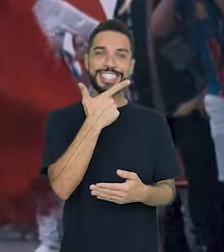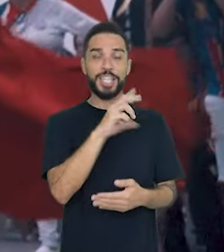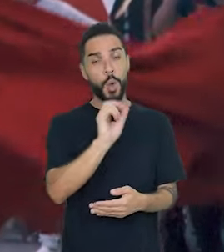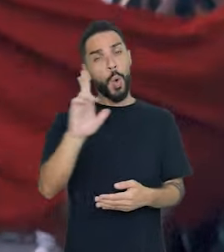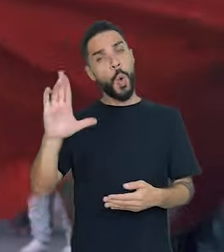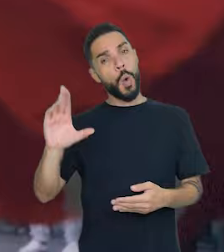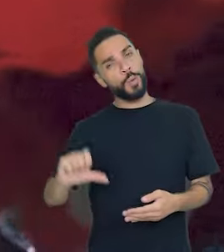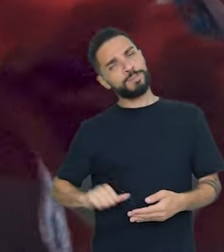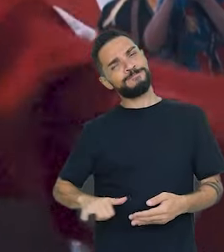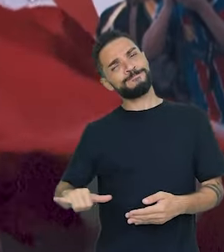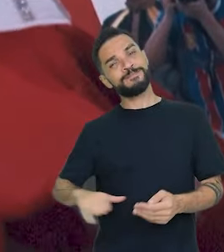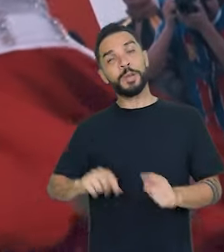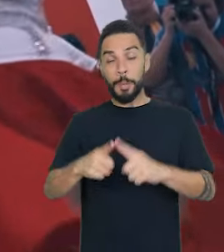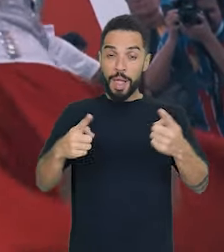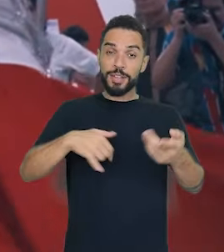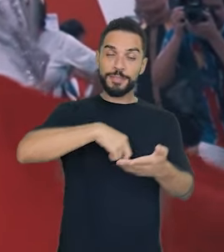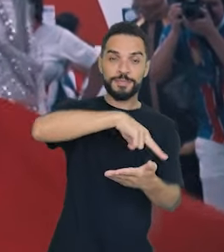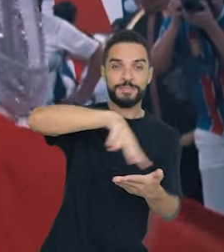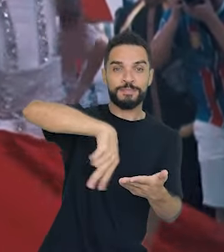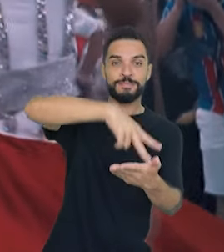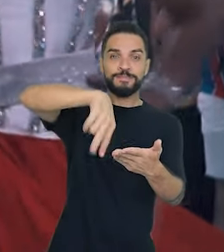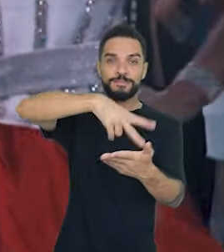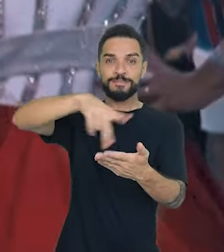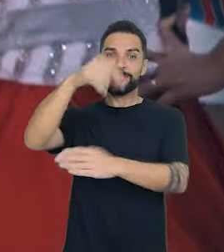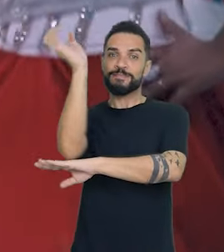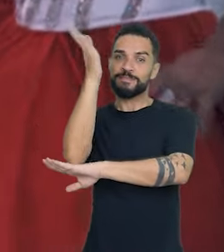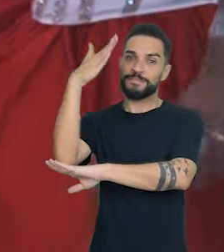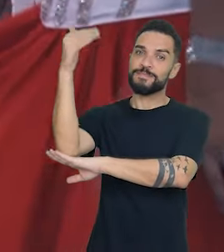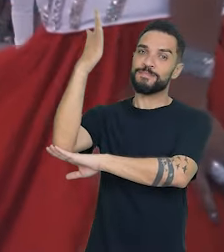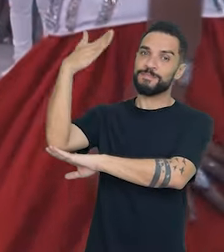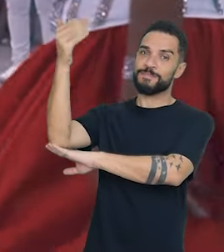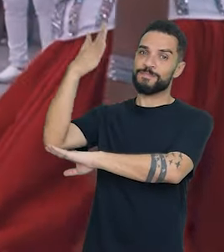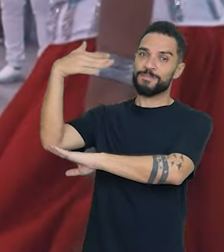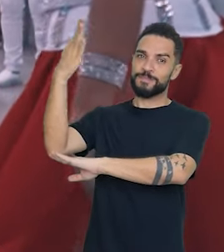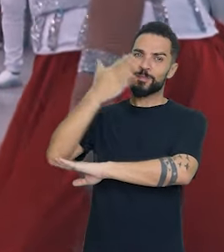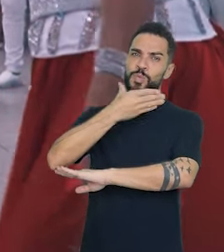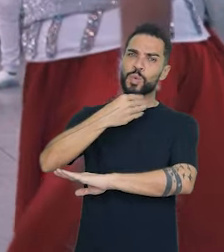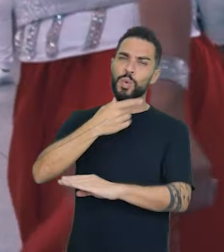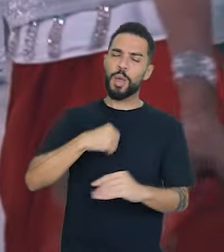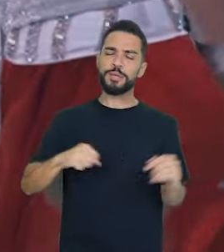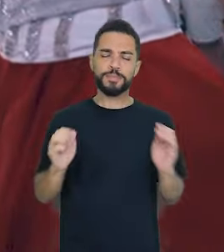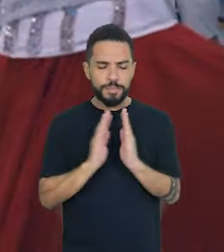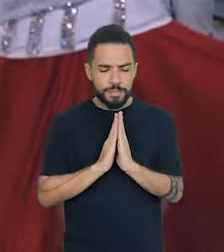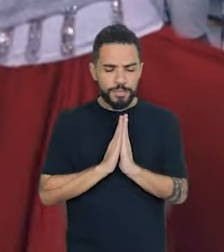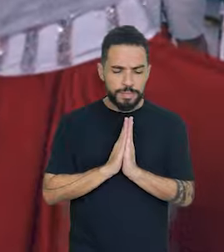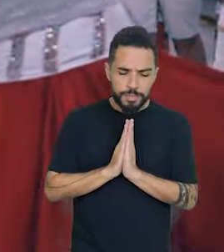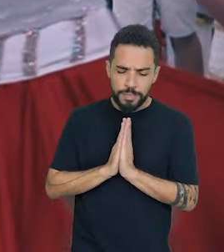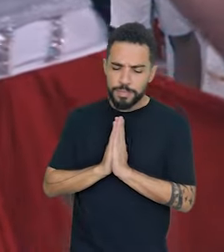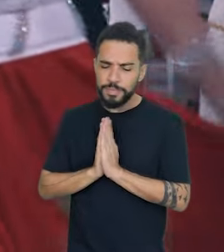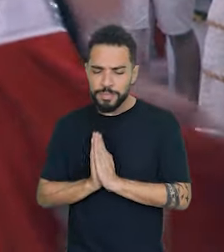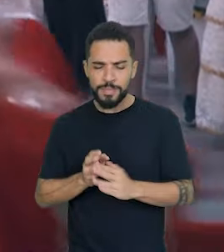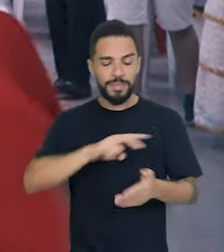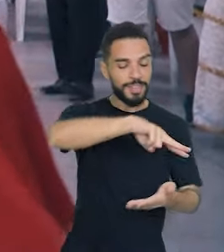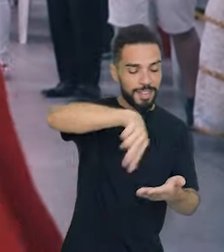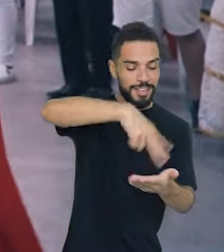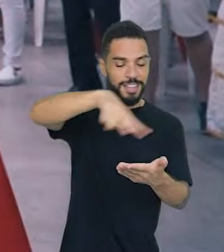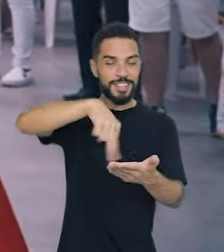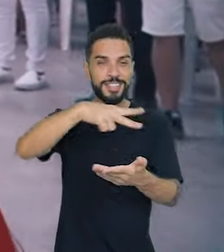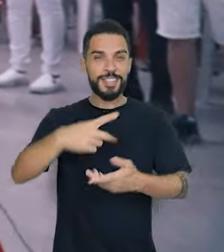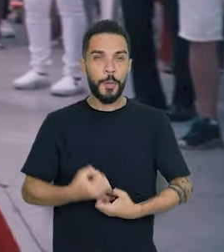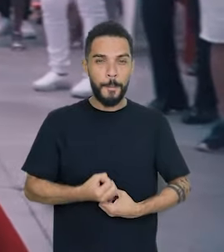em harmonia. Com o estandarte ele faz oração, em cada